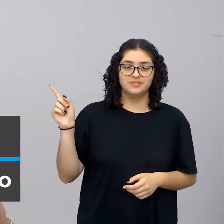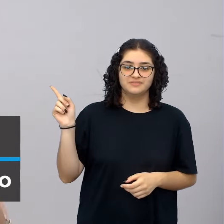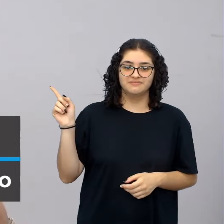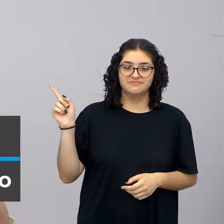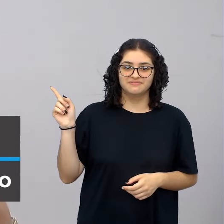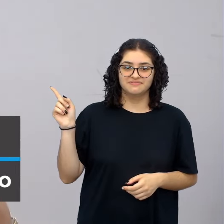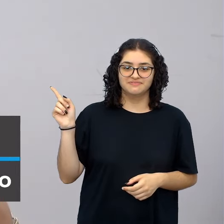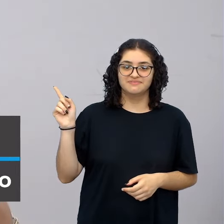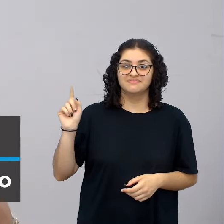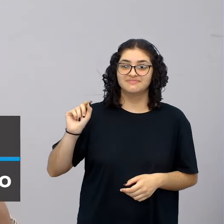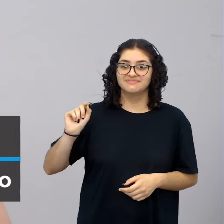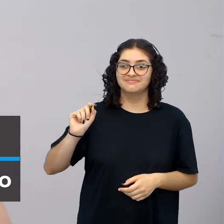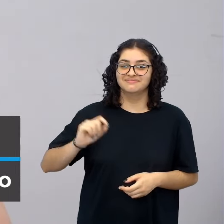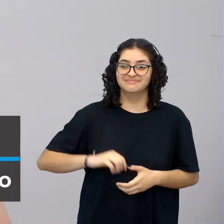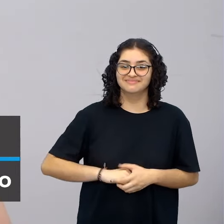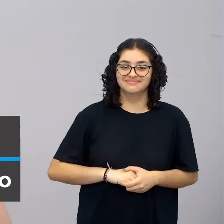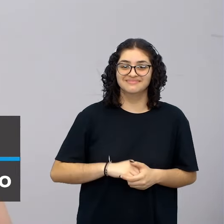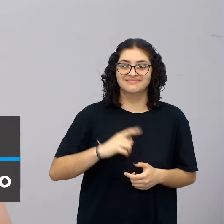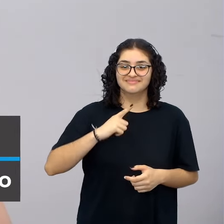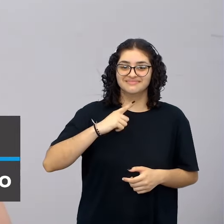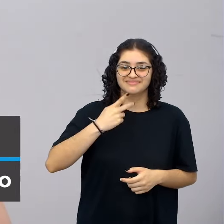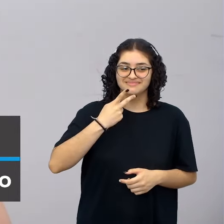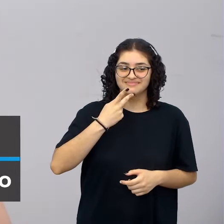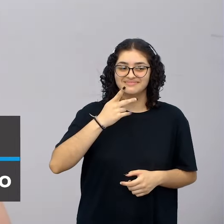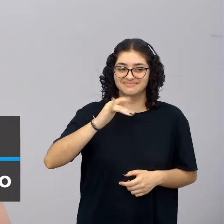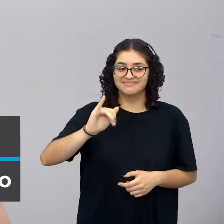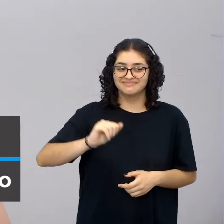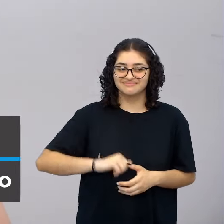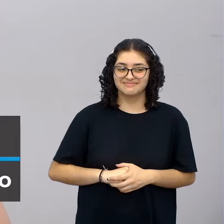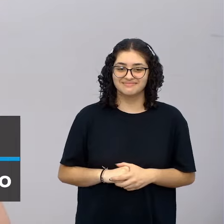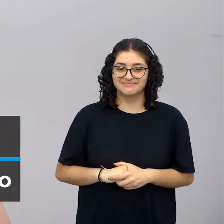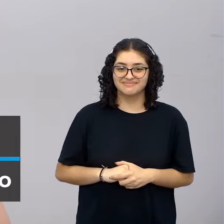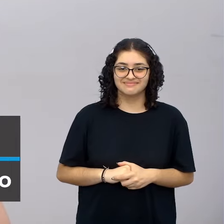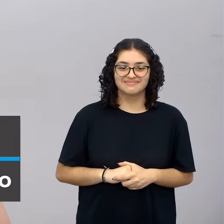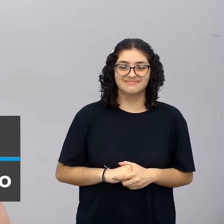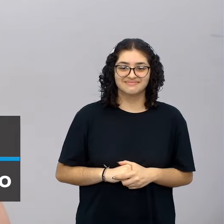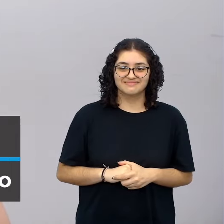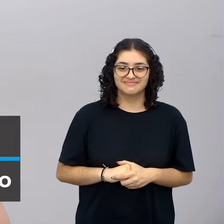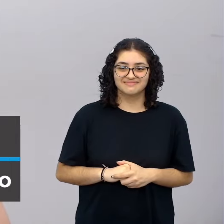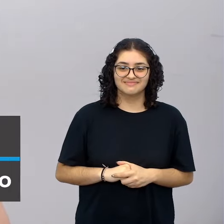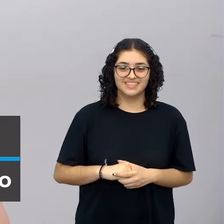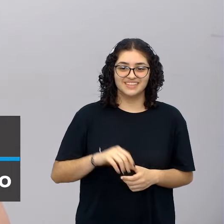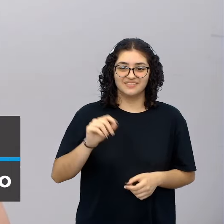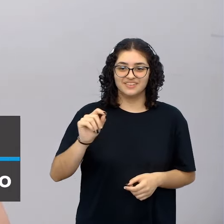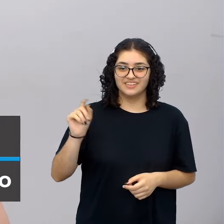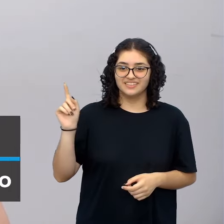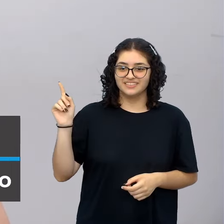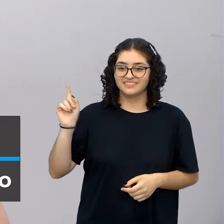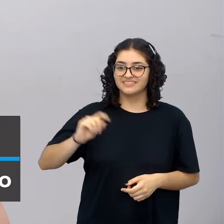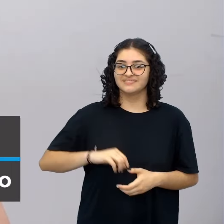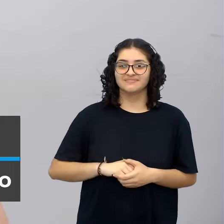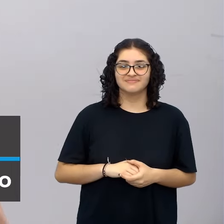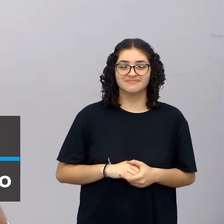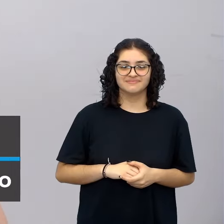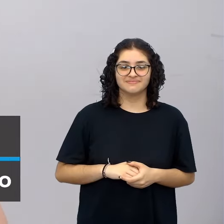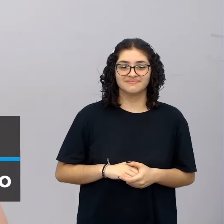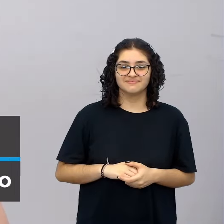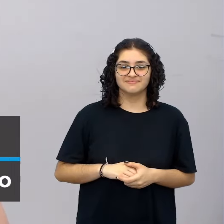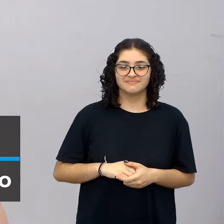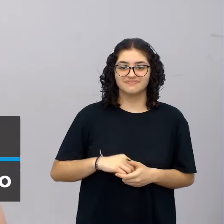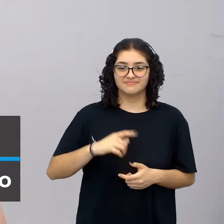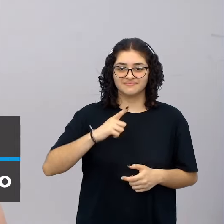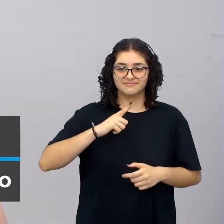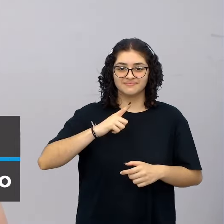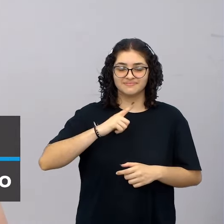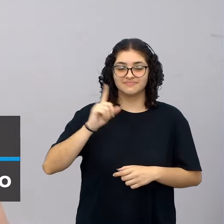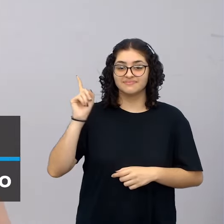coisa que muitos pais, professores, falam assim, as crianças estão perdendo a criatividade, né, porque essa questão da telinha,